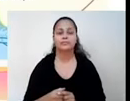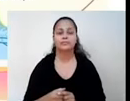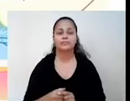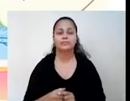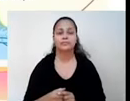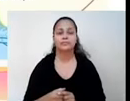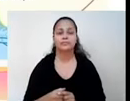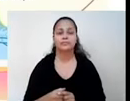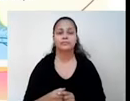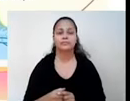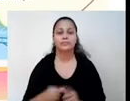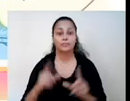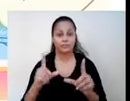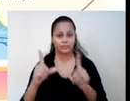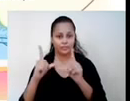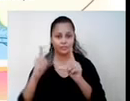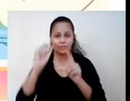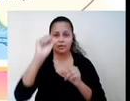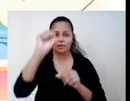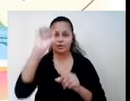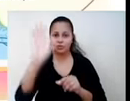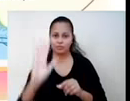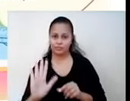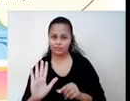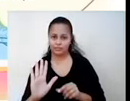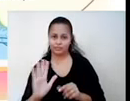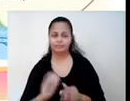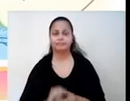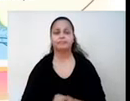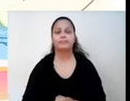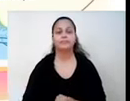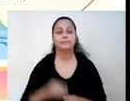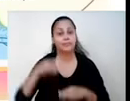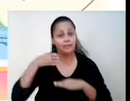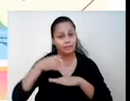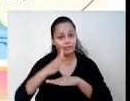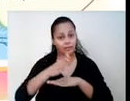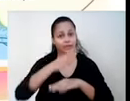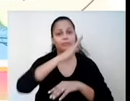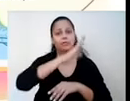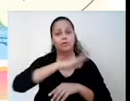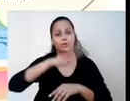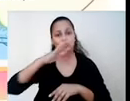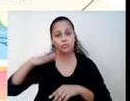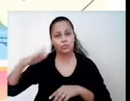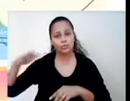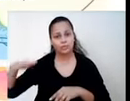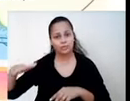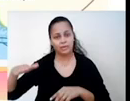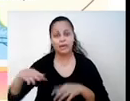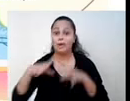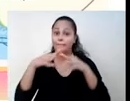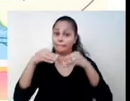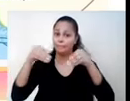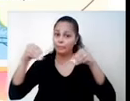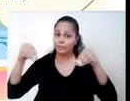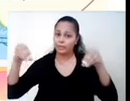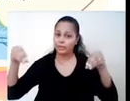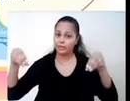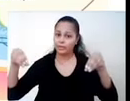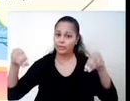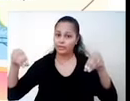contornava a Península Ibérica e adentrava o Mar Mediterrâneo. Por